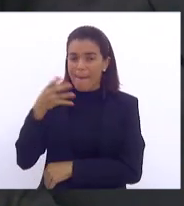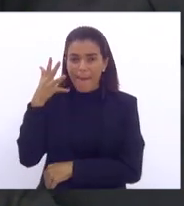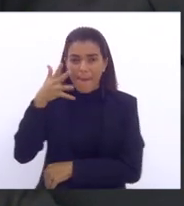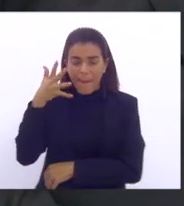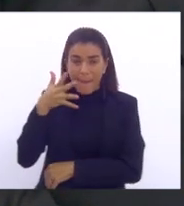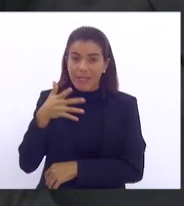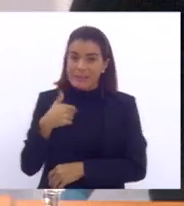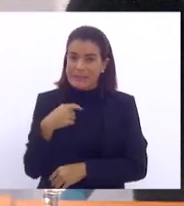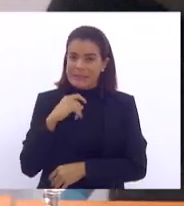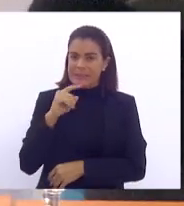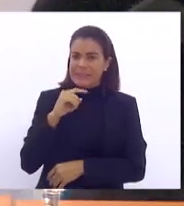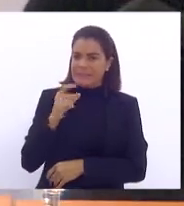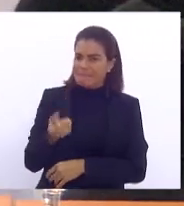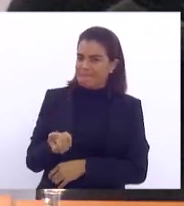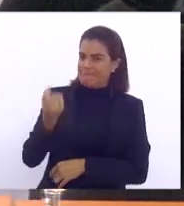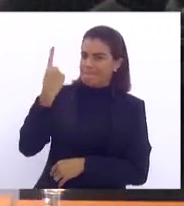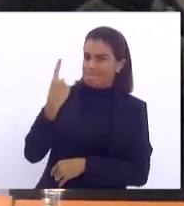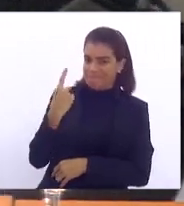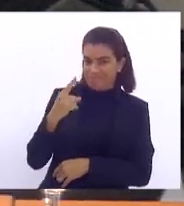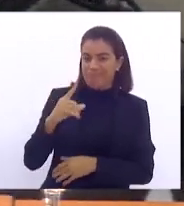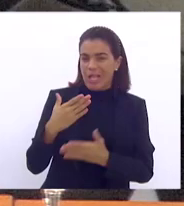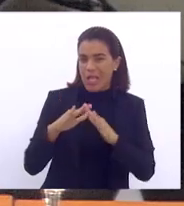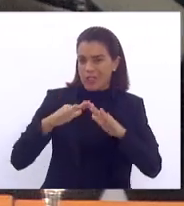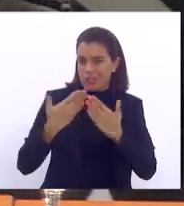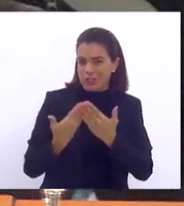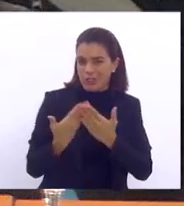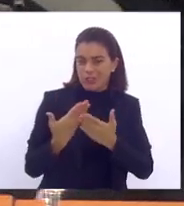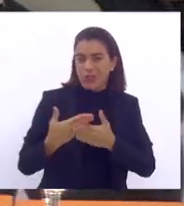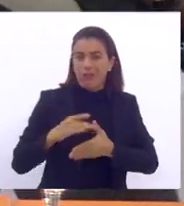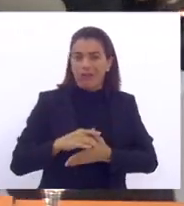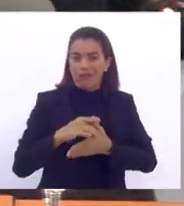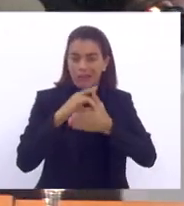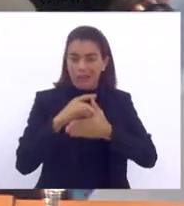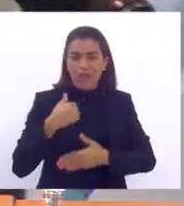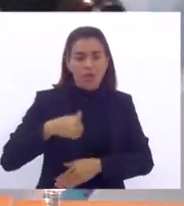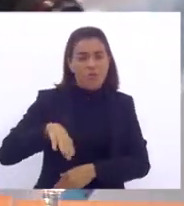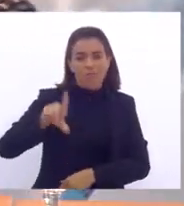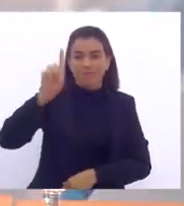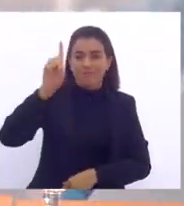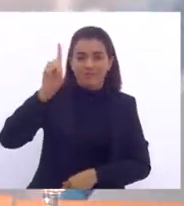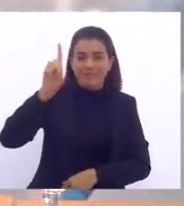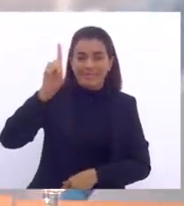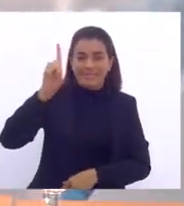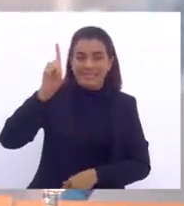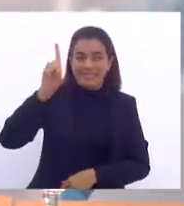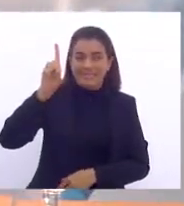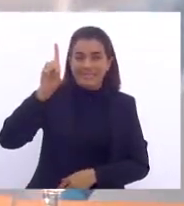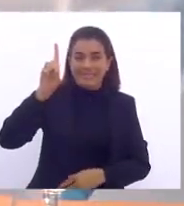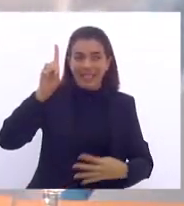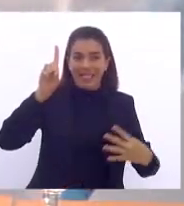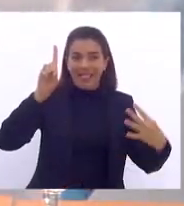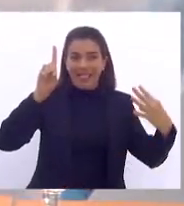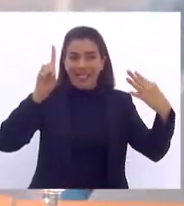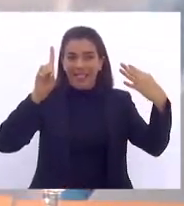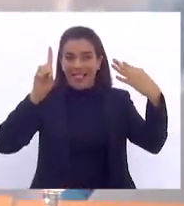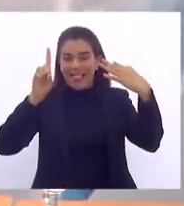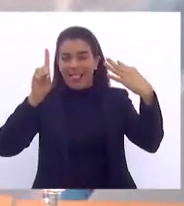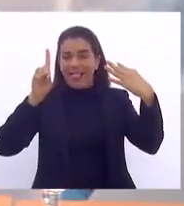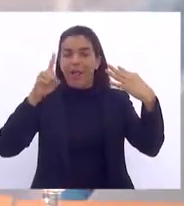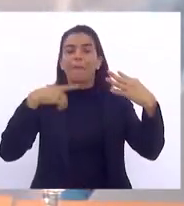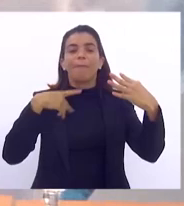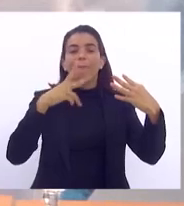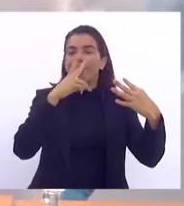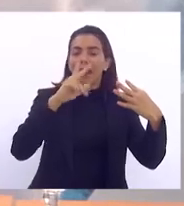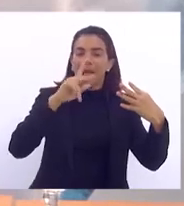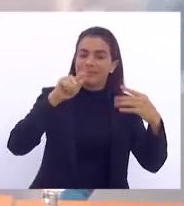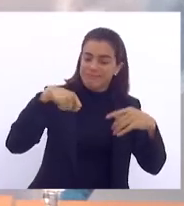foi outra dúvida emblemática ali naquele colégio de líderes e eu levantei o dedo e aí Muita gente me vê como brigão né